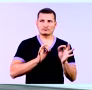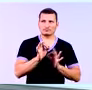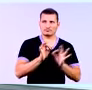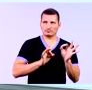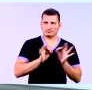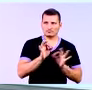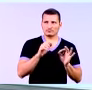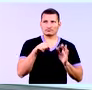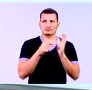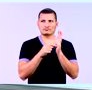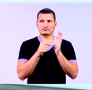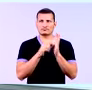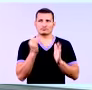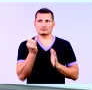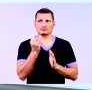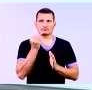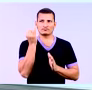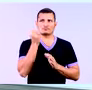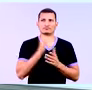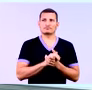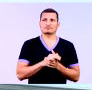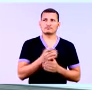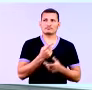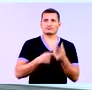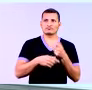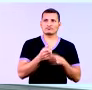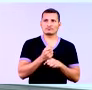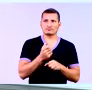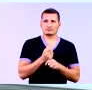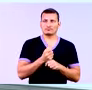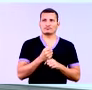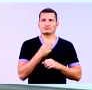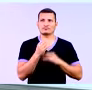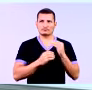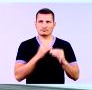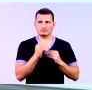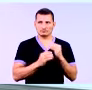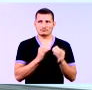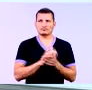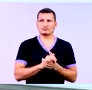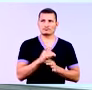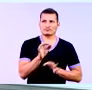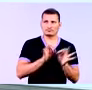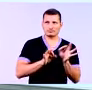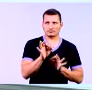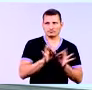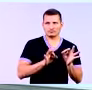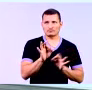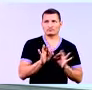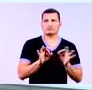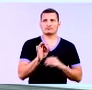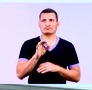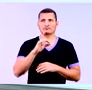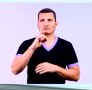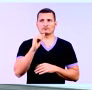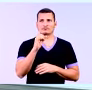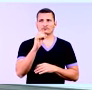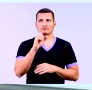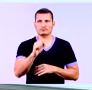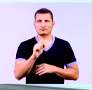ferramenta importante para o administrador de banco de dados, manipular as bases de dados e realizar as